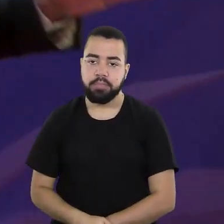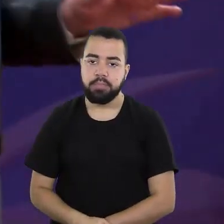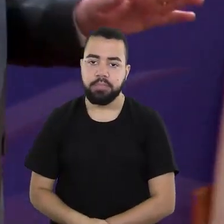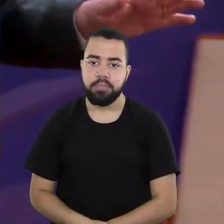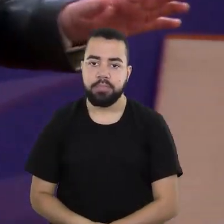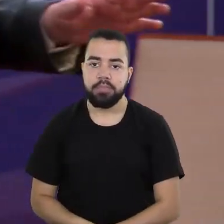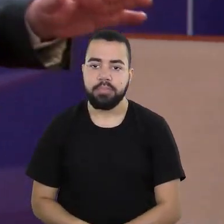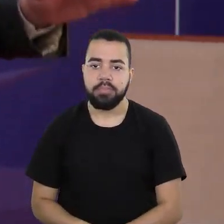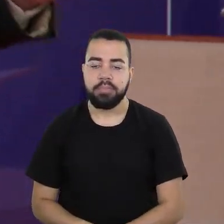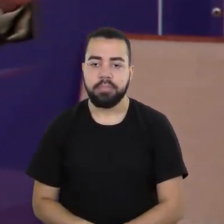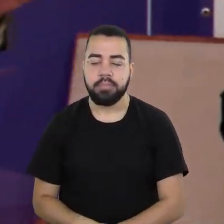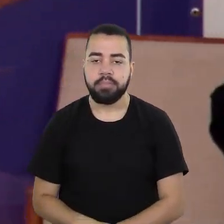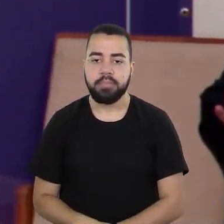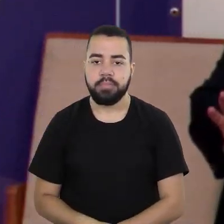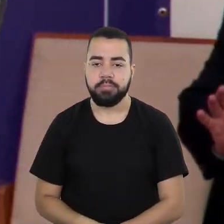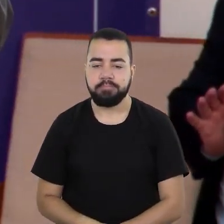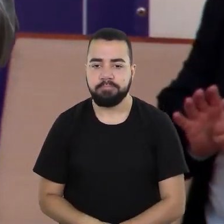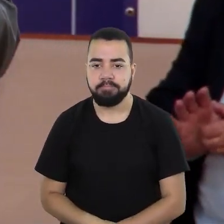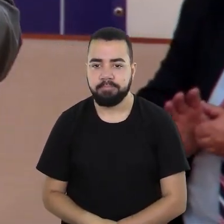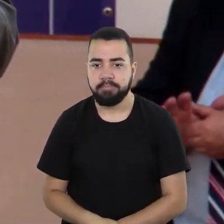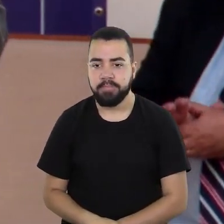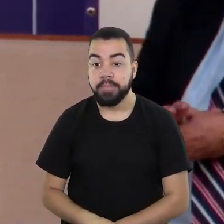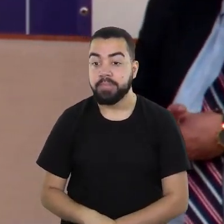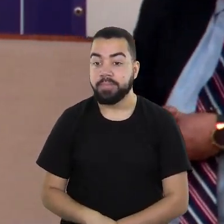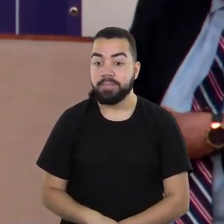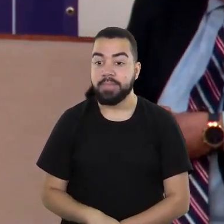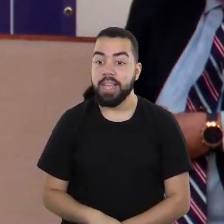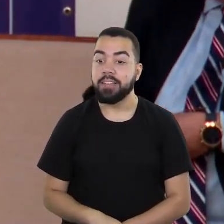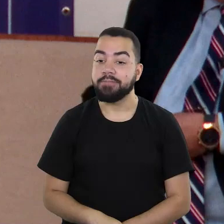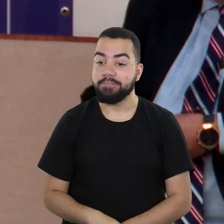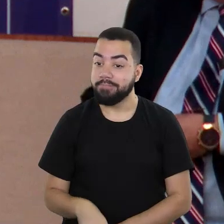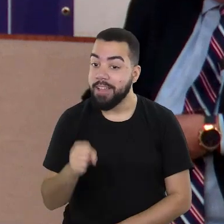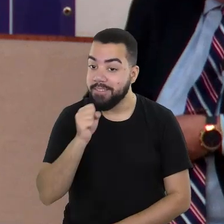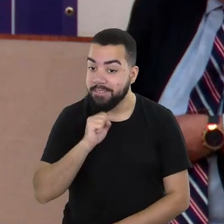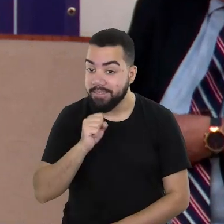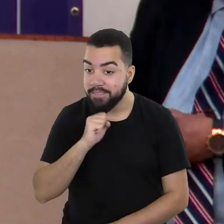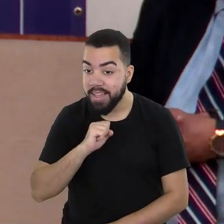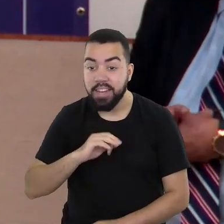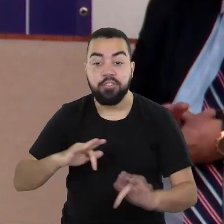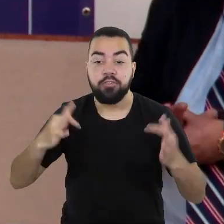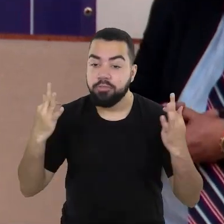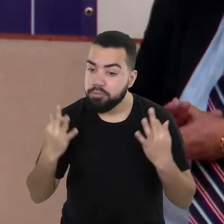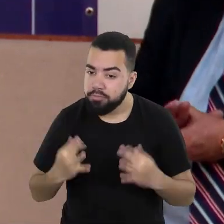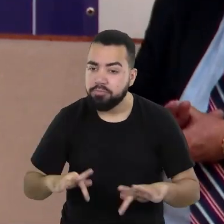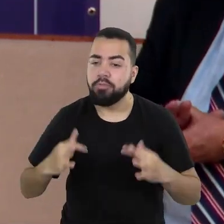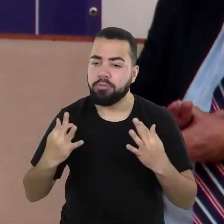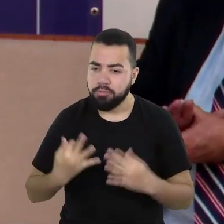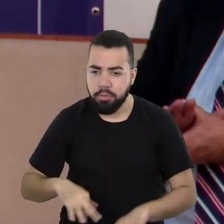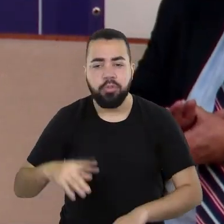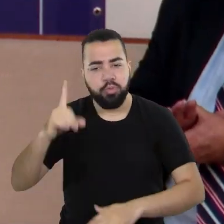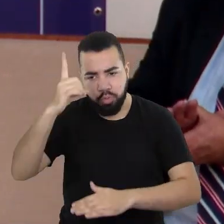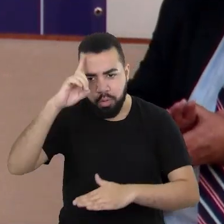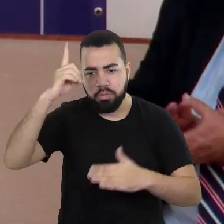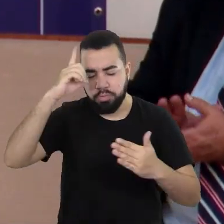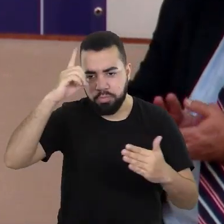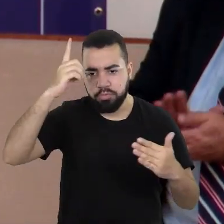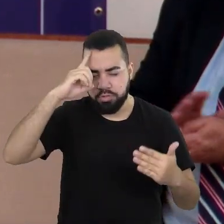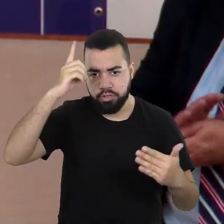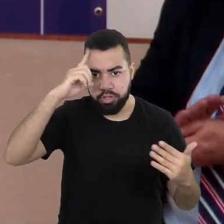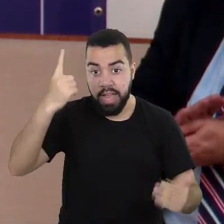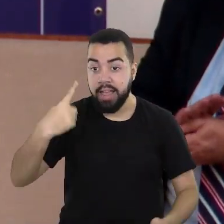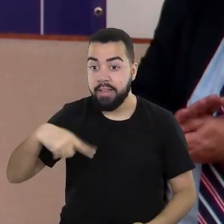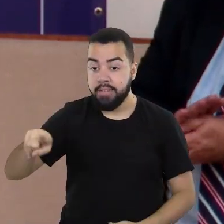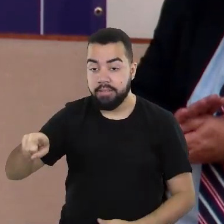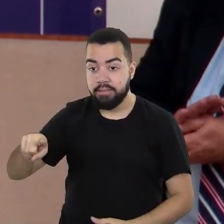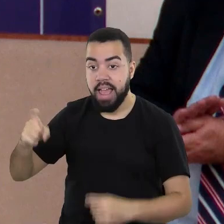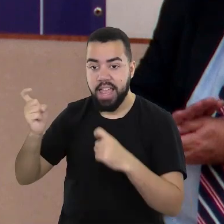Nota de rodapé. Velho, ele tem dor todo dia. E quando ele vai ao médico e o médico